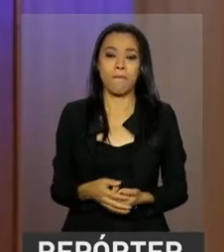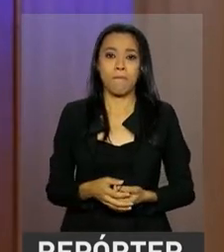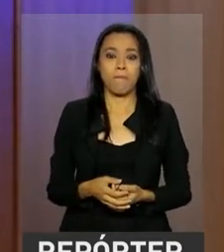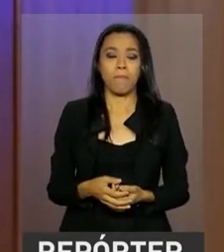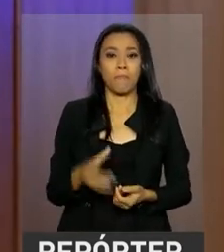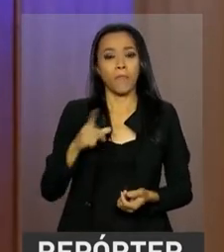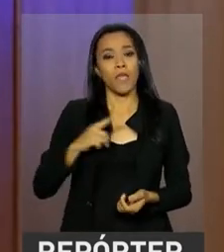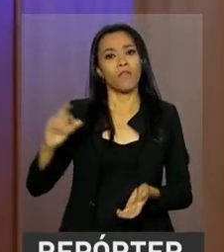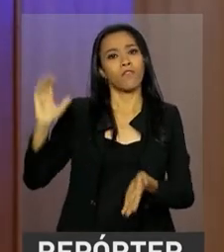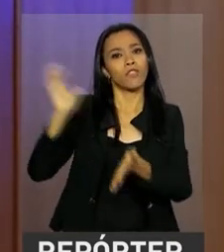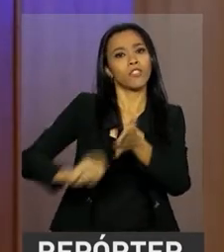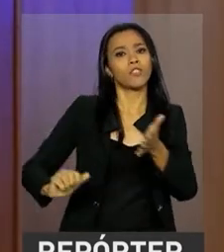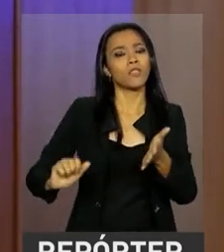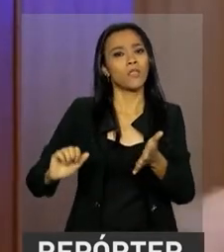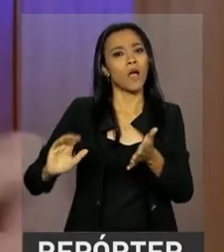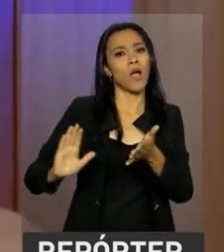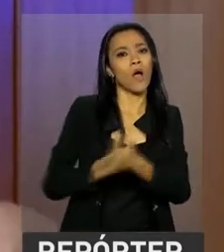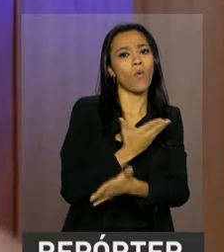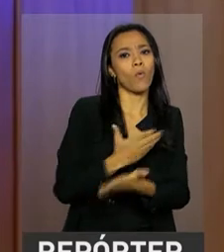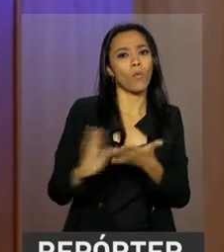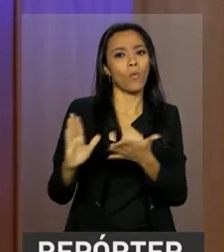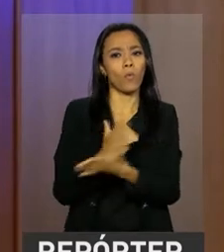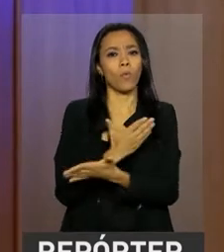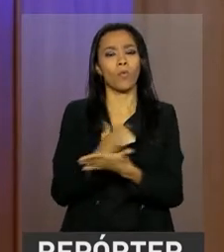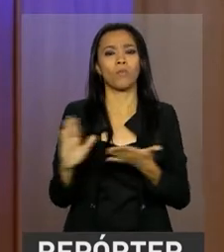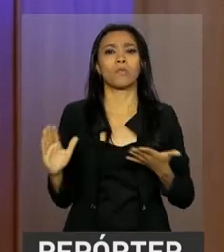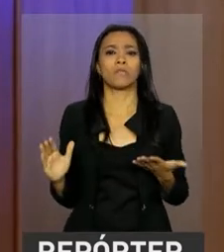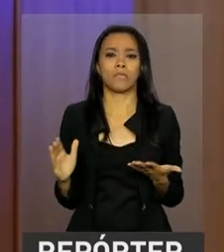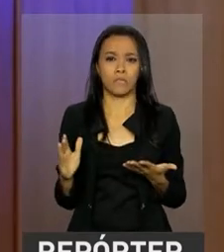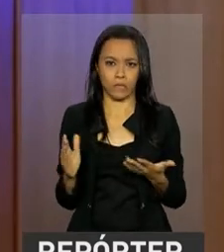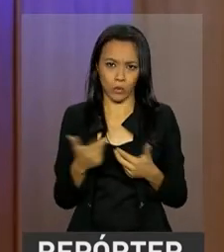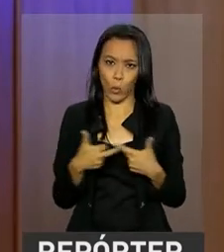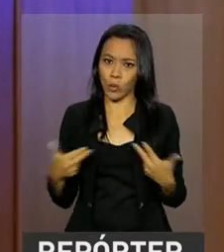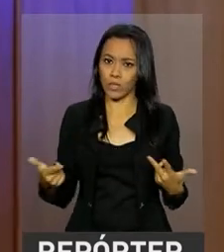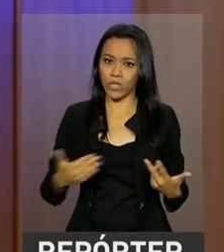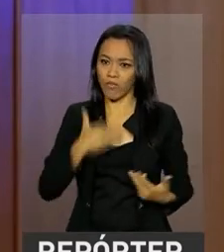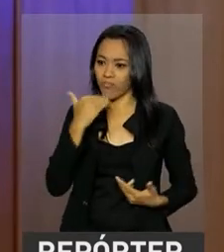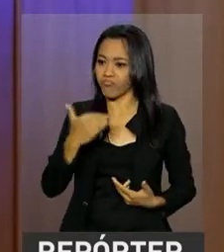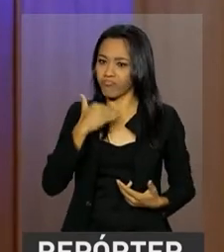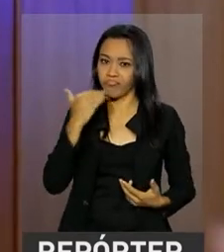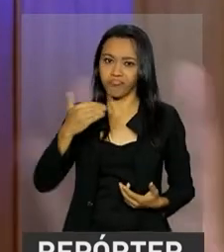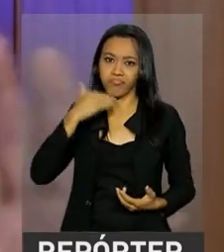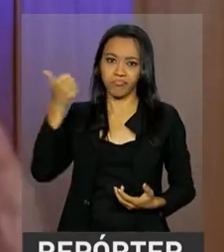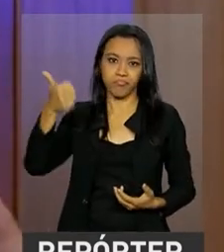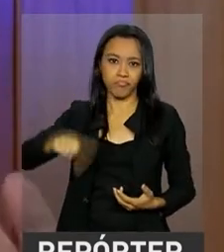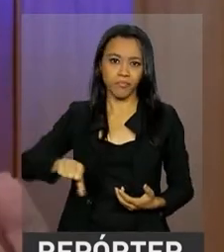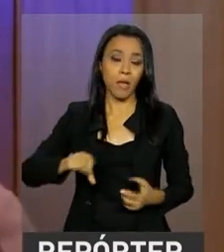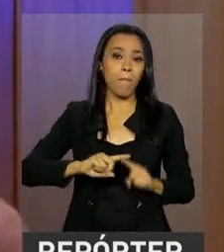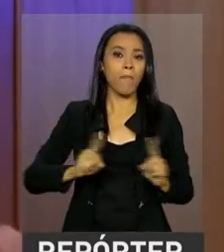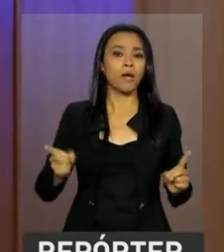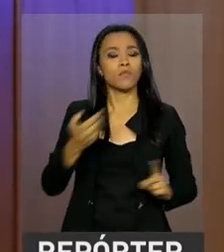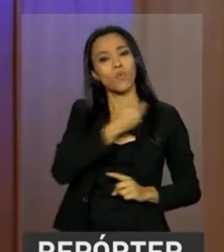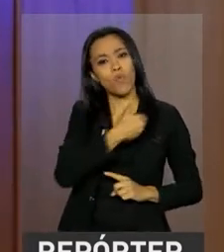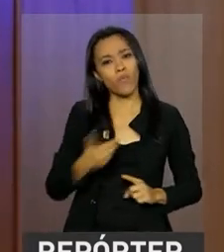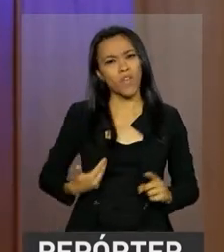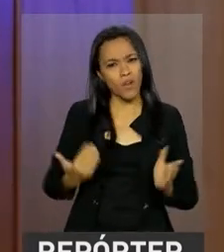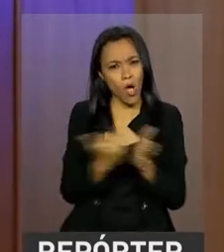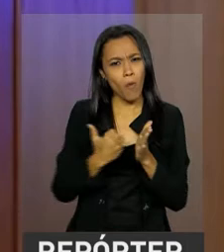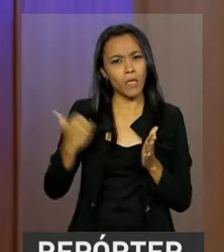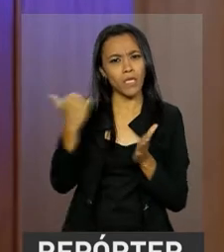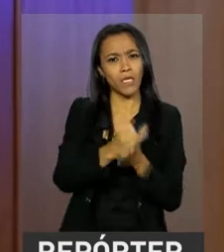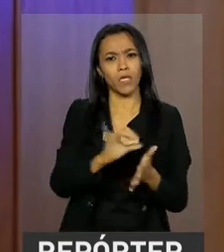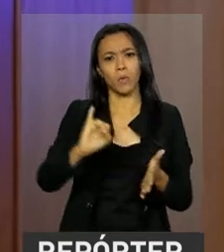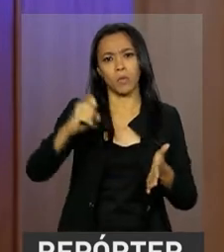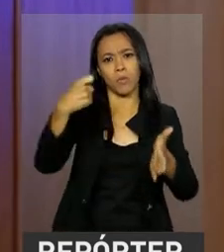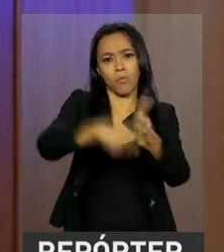a eliminação de algumas invenções desonerações que não está funcionando o governo está aumentando impostos de forma